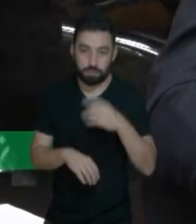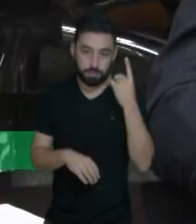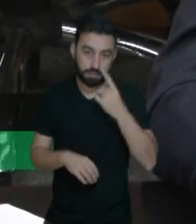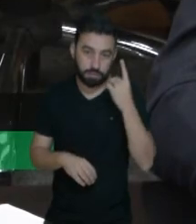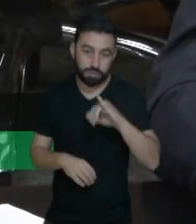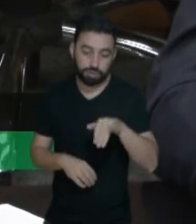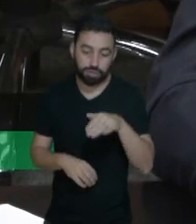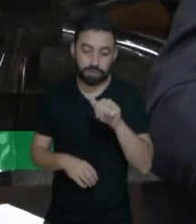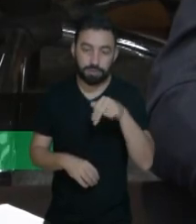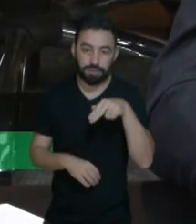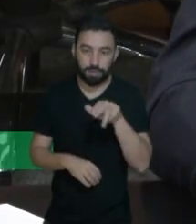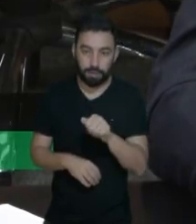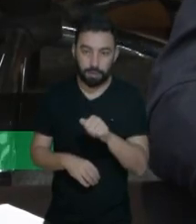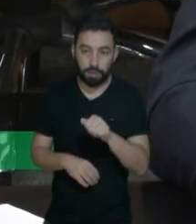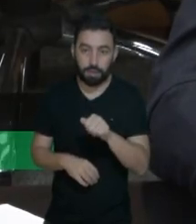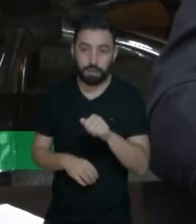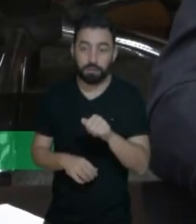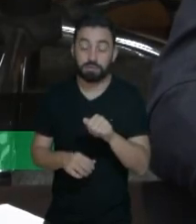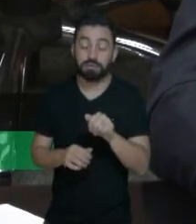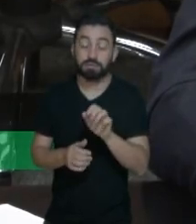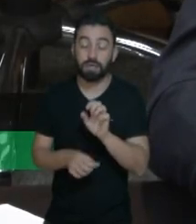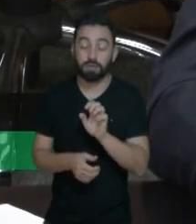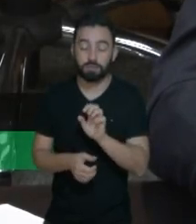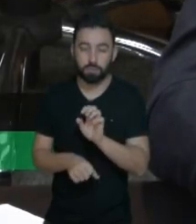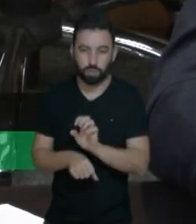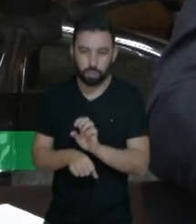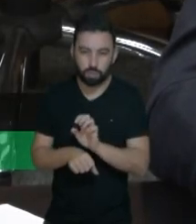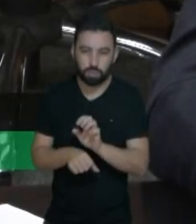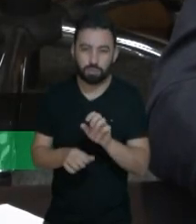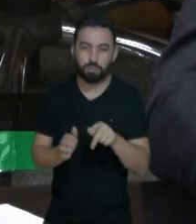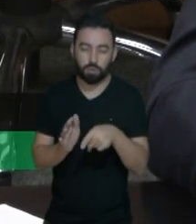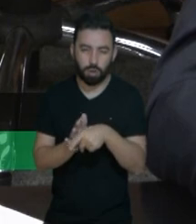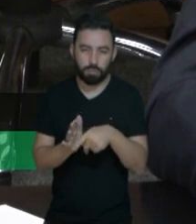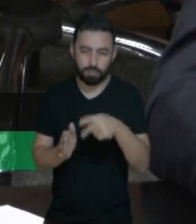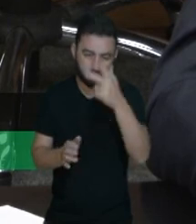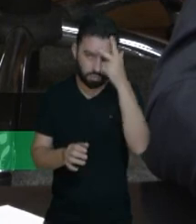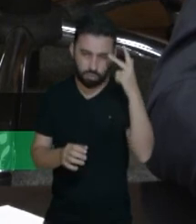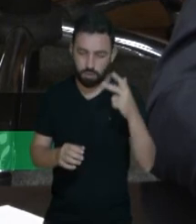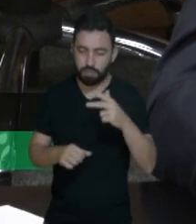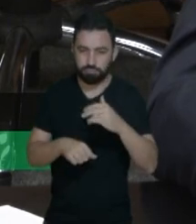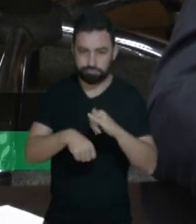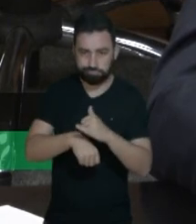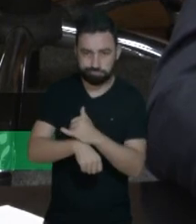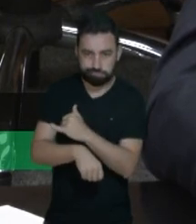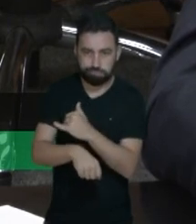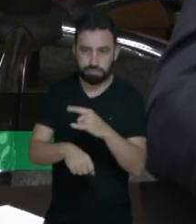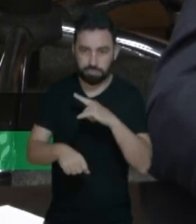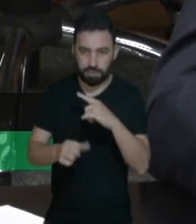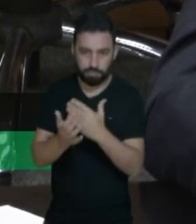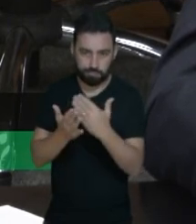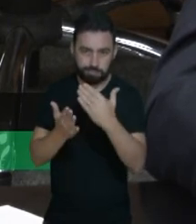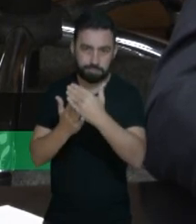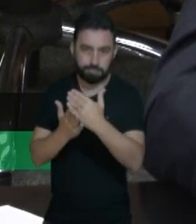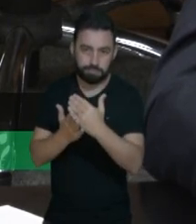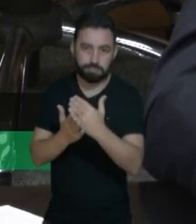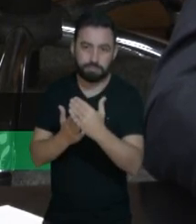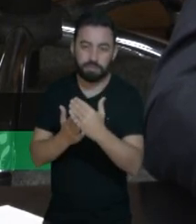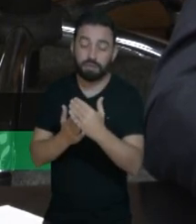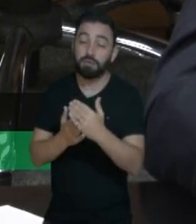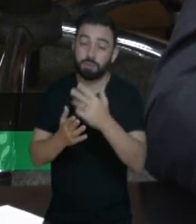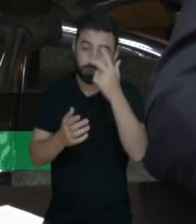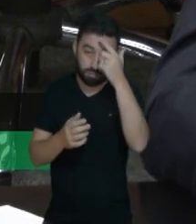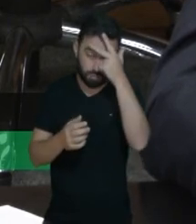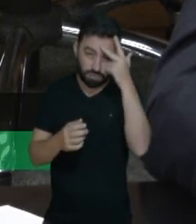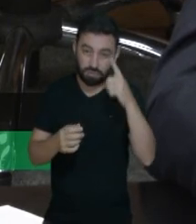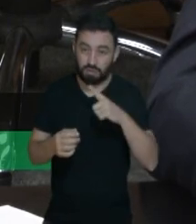estatuto das pessoas com obesidade com o propósito de regular os direitos garantidos às pessoas vitimadas